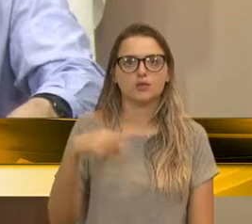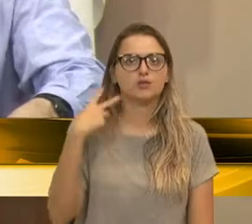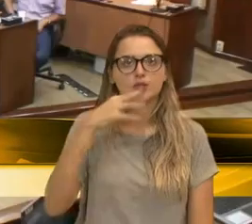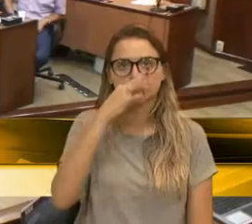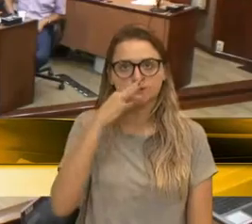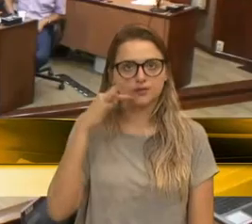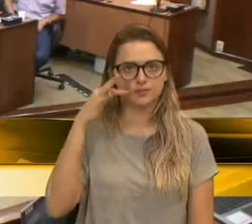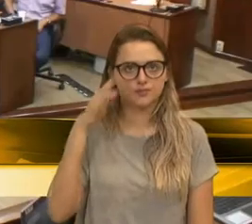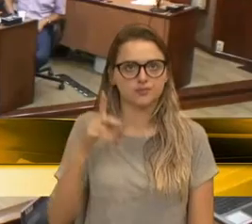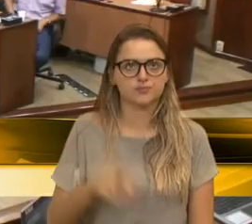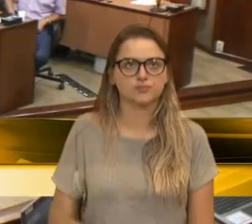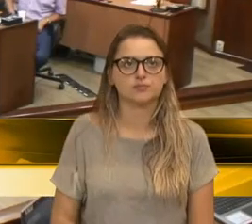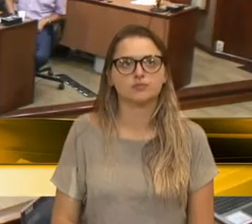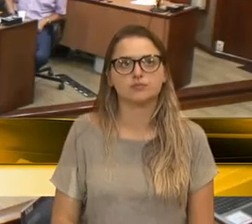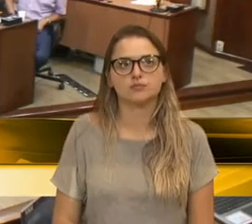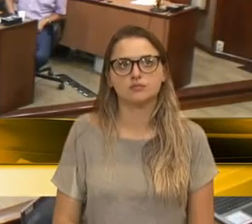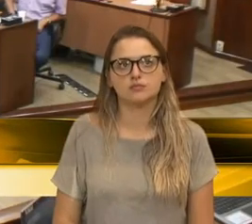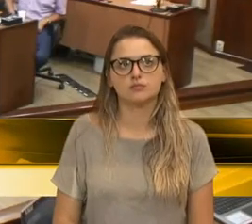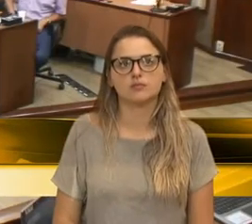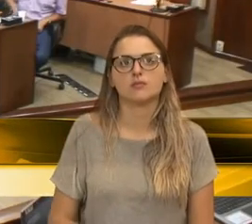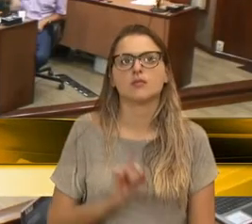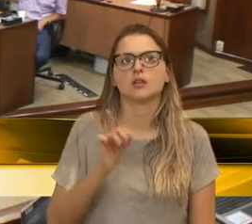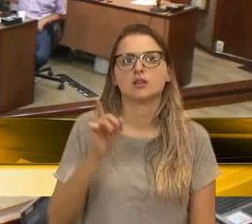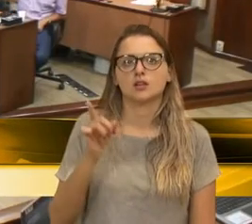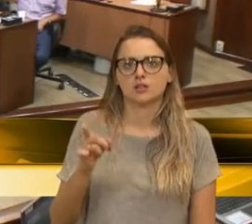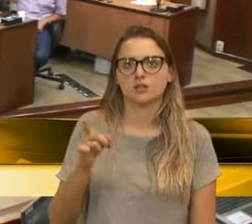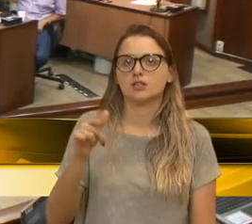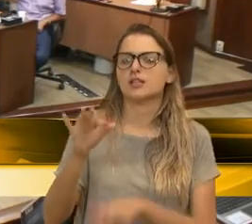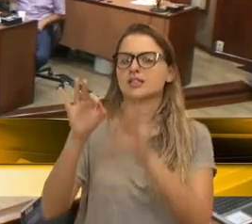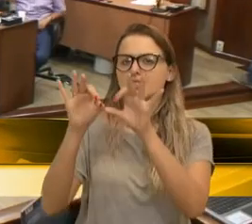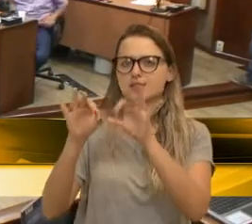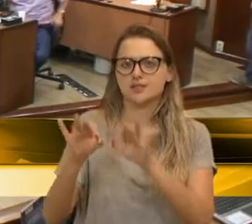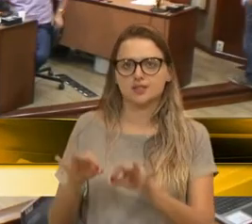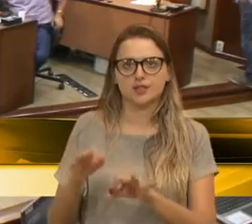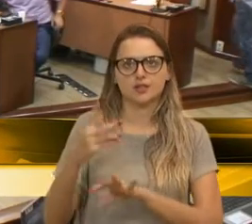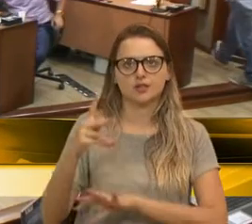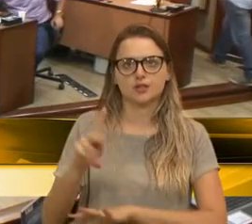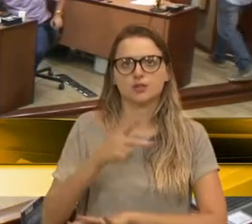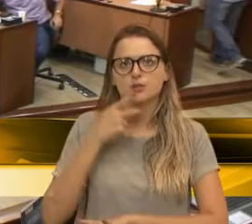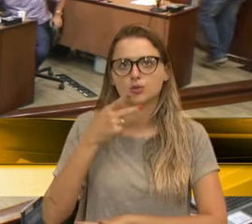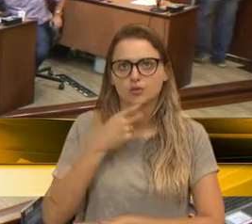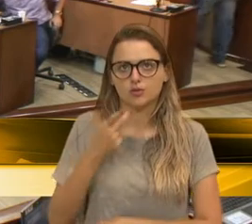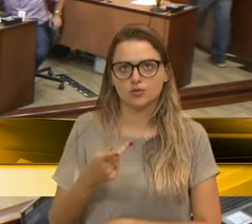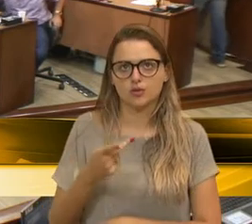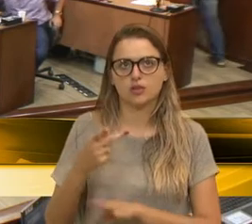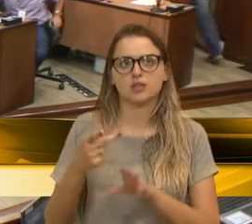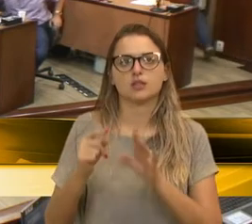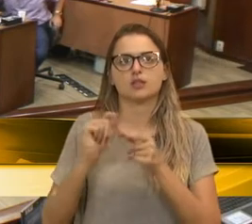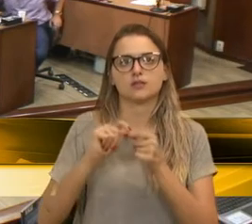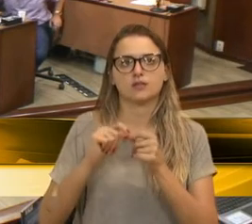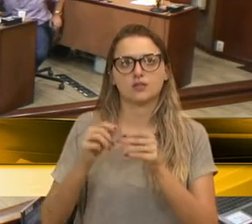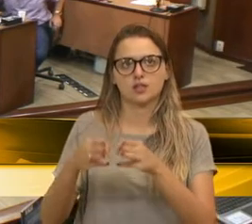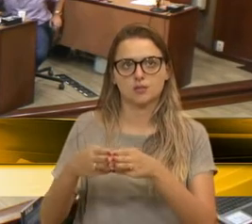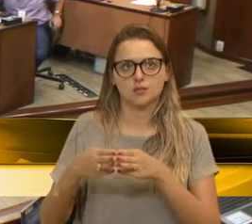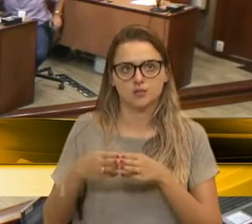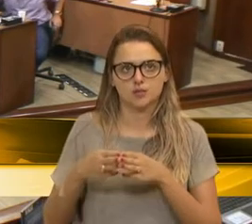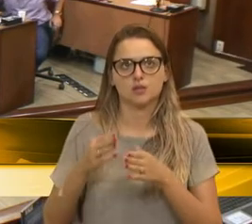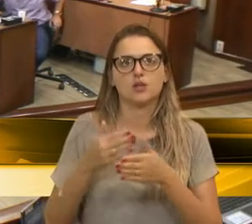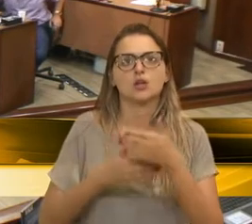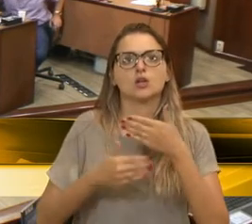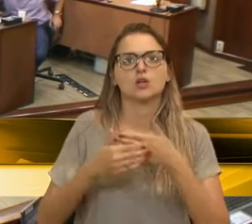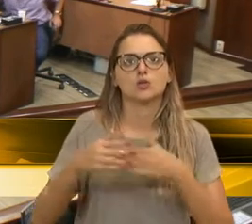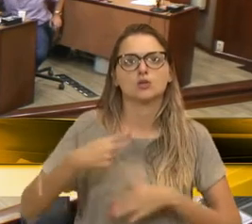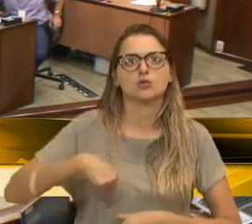Tatiane. Vossa Excelência é muito feliz, vereador, em trazer esta moção. todos